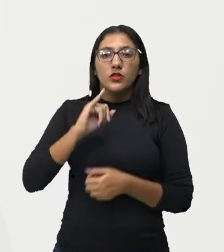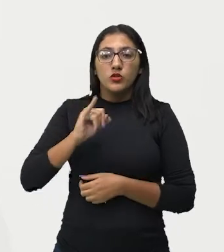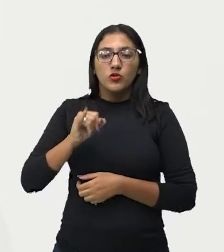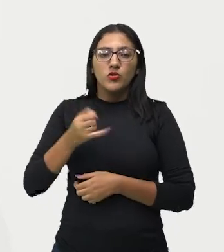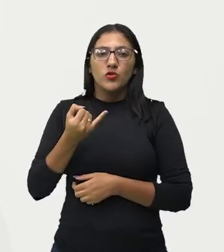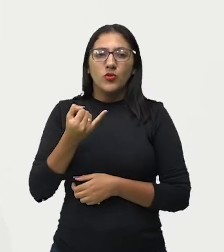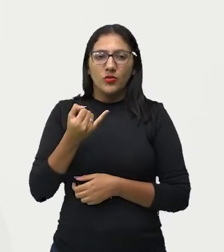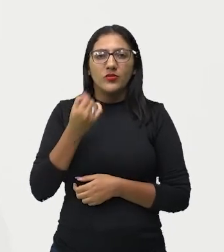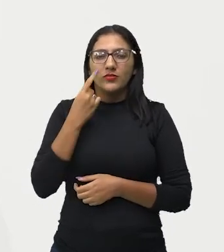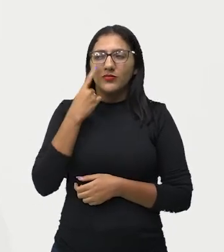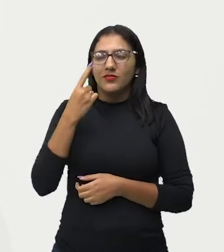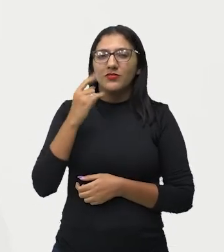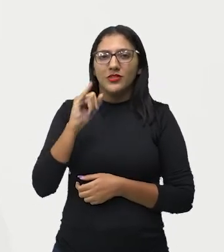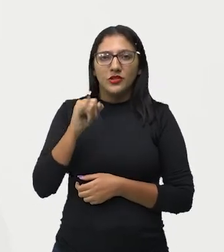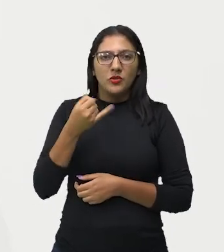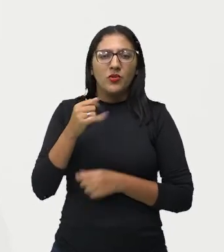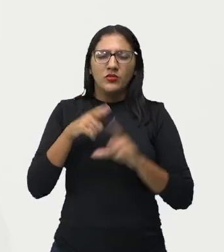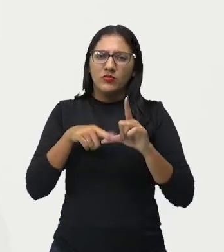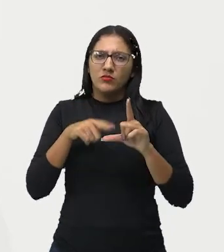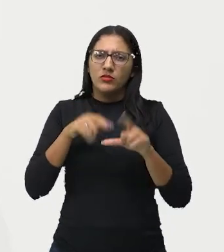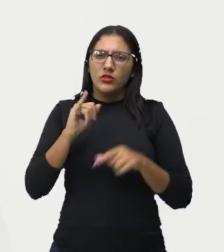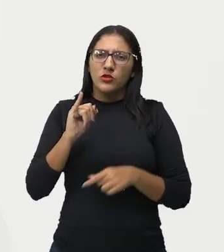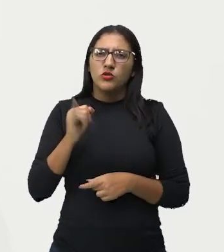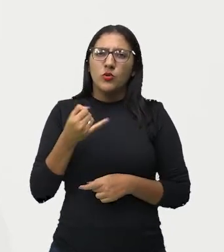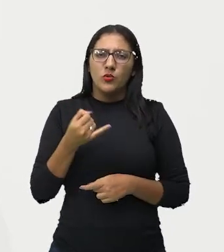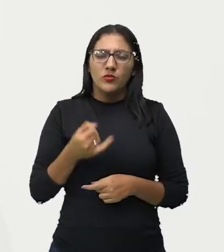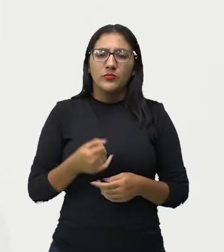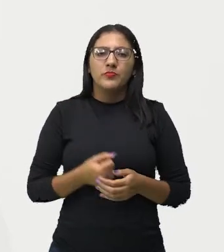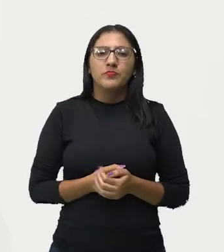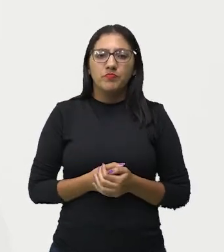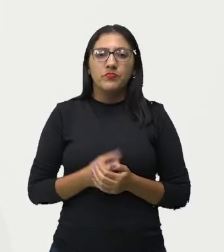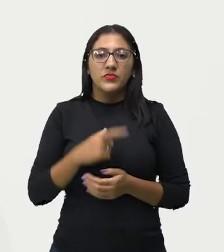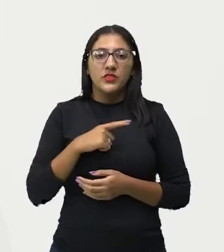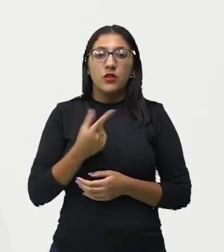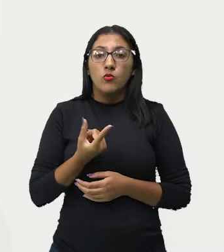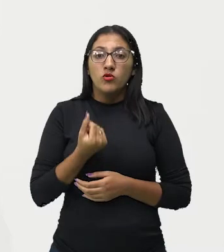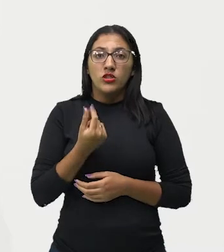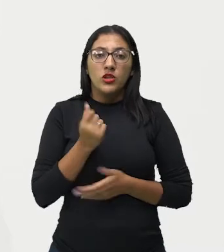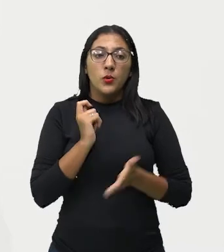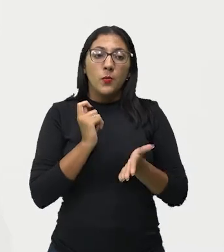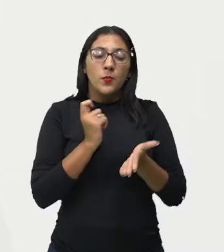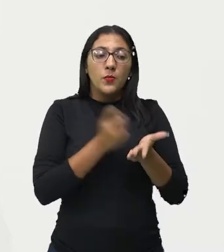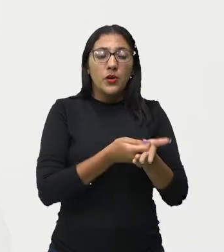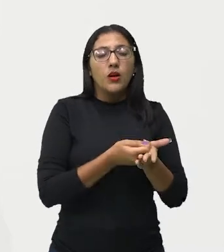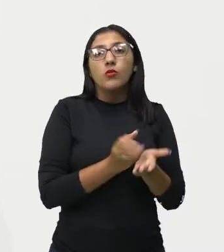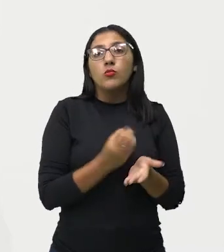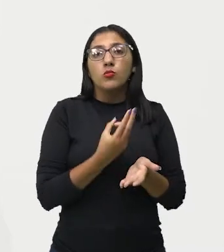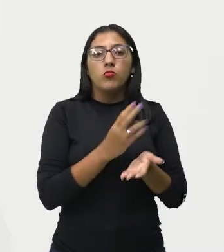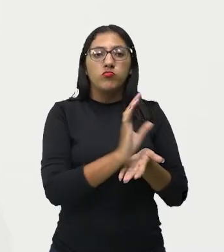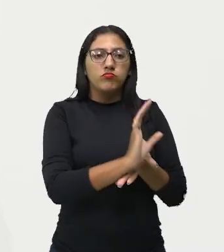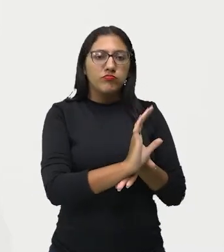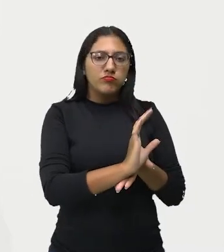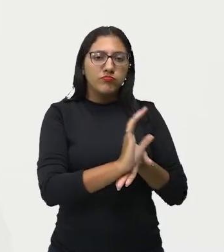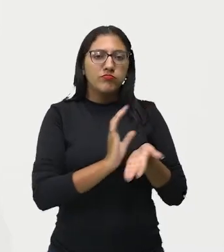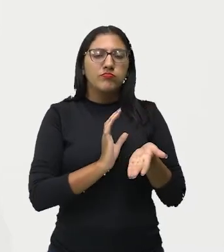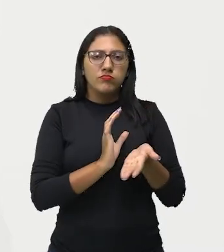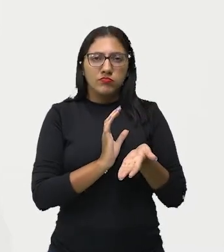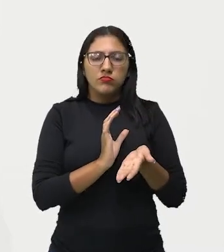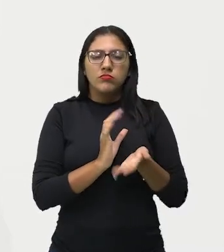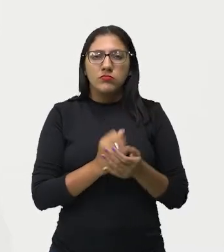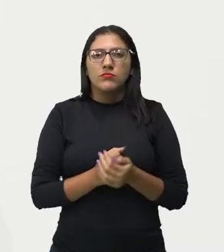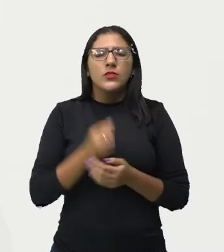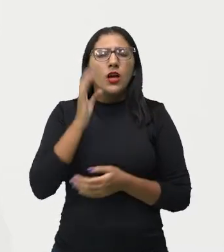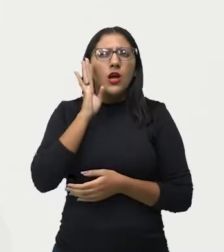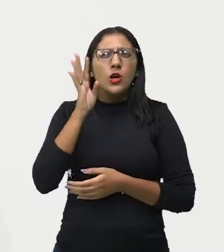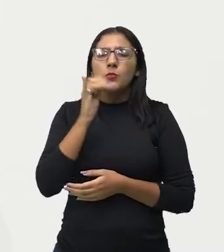letra J, tá legal? E o que é o juro? É um valor pago ou recebido, tá legal?